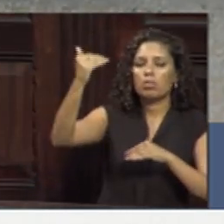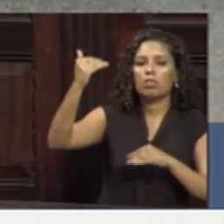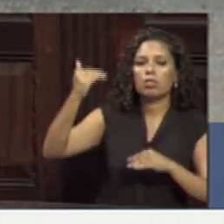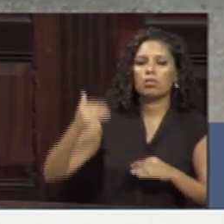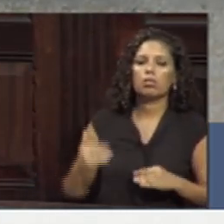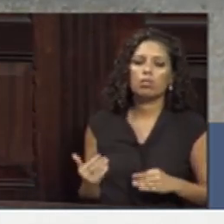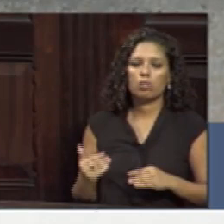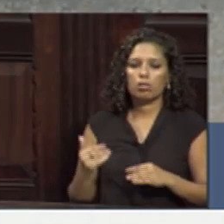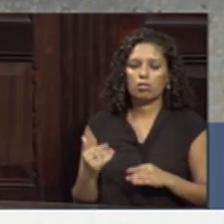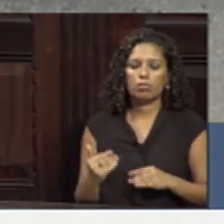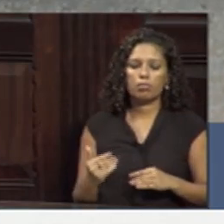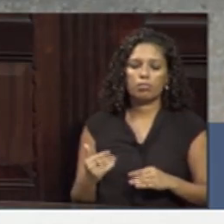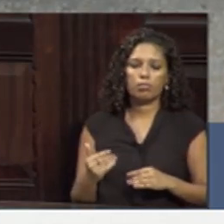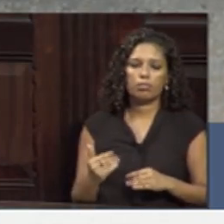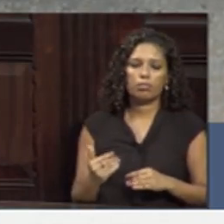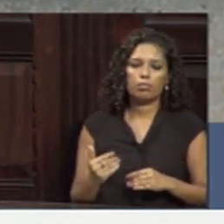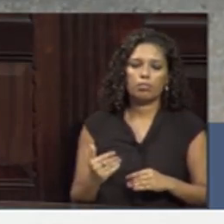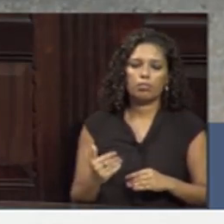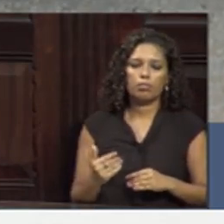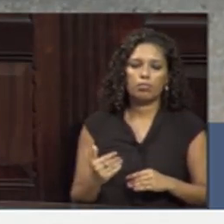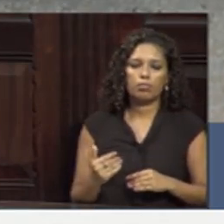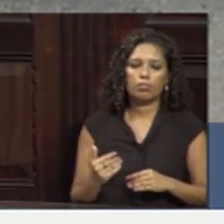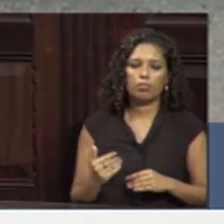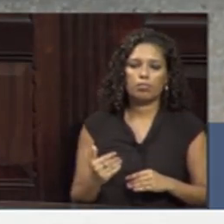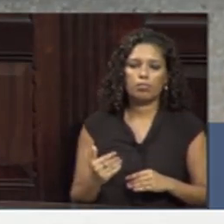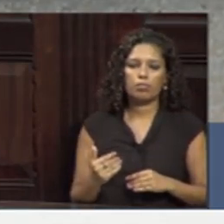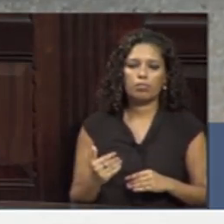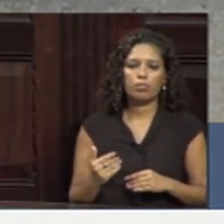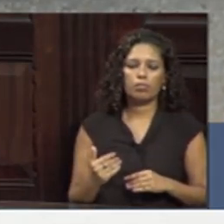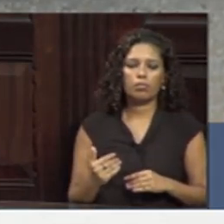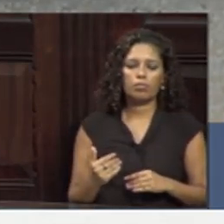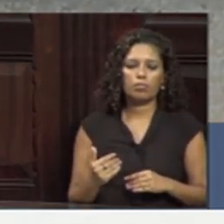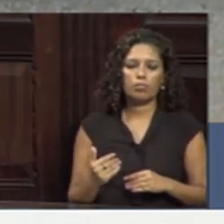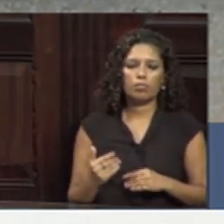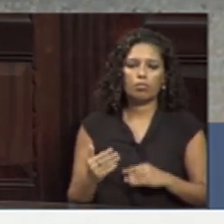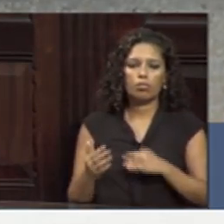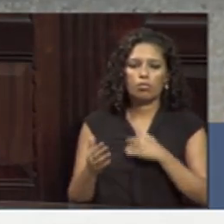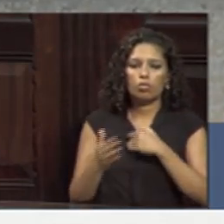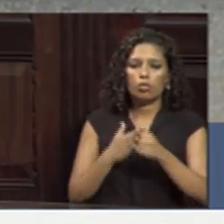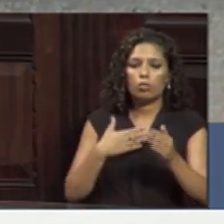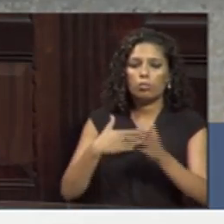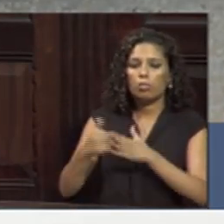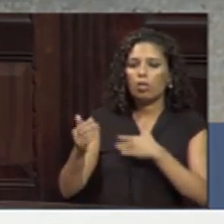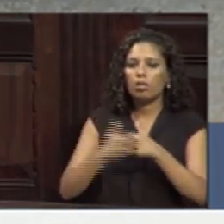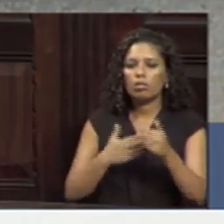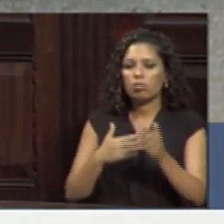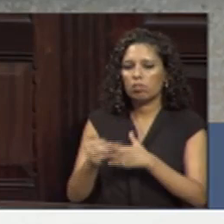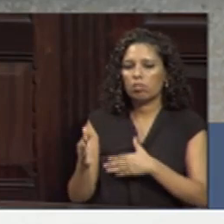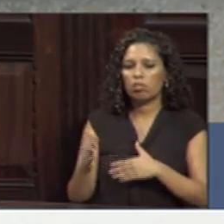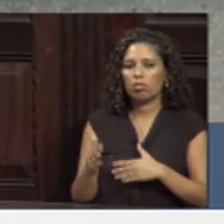com a chamada violência cotidiana. Todo mundo é assaltado, não é assaltado, leva um tiro. Não, isso é outra coisa